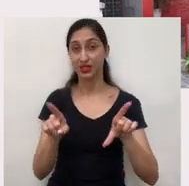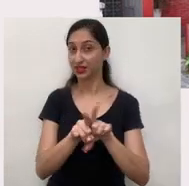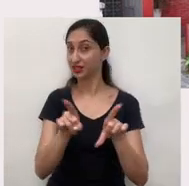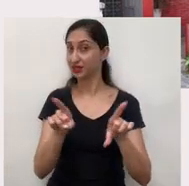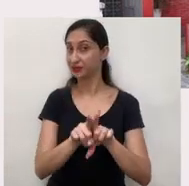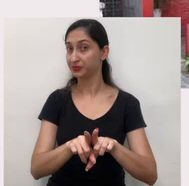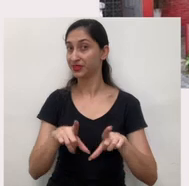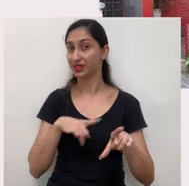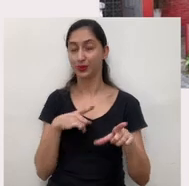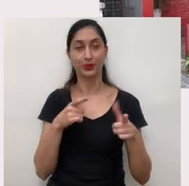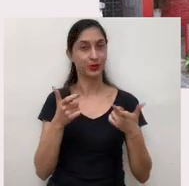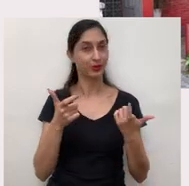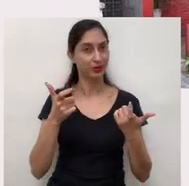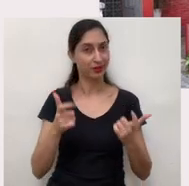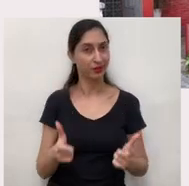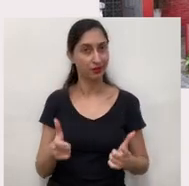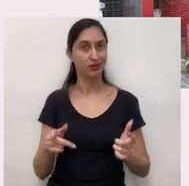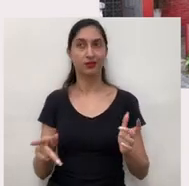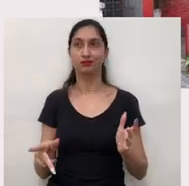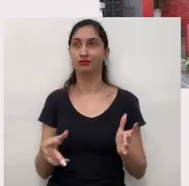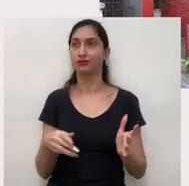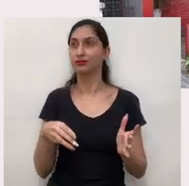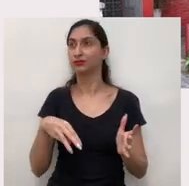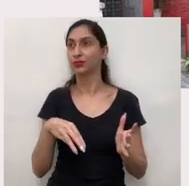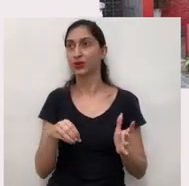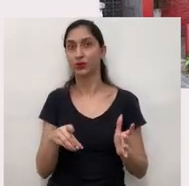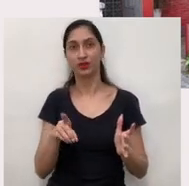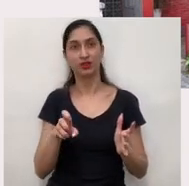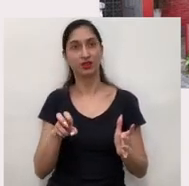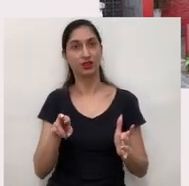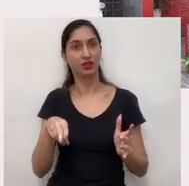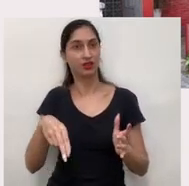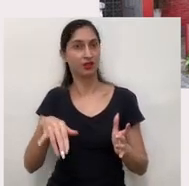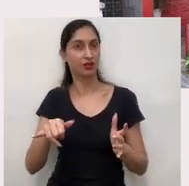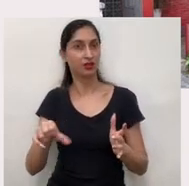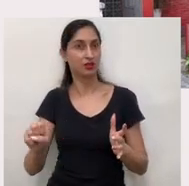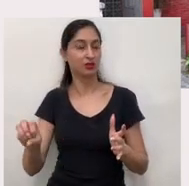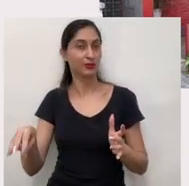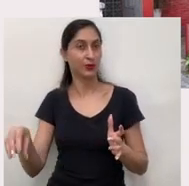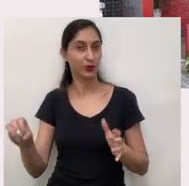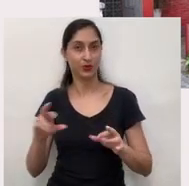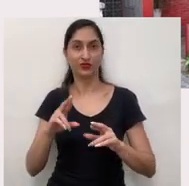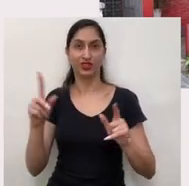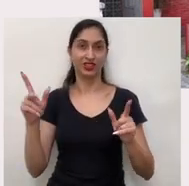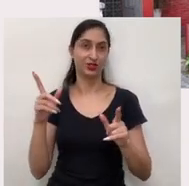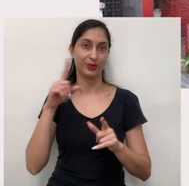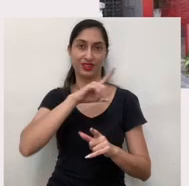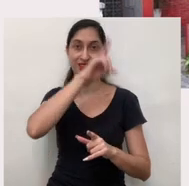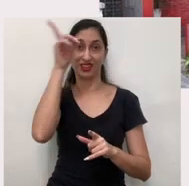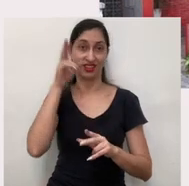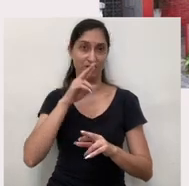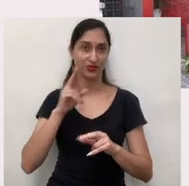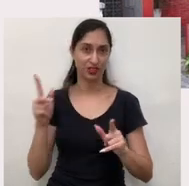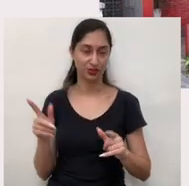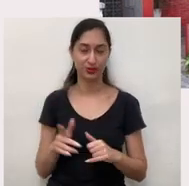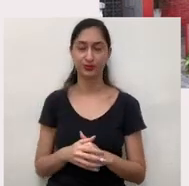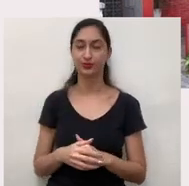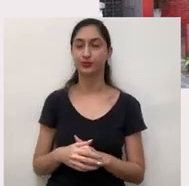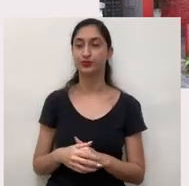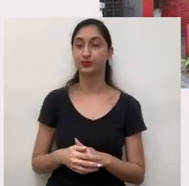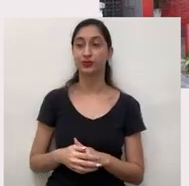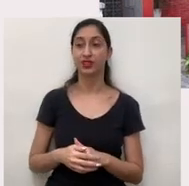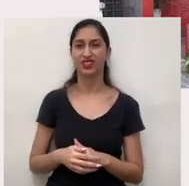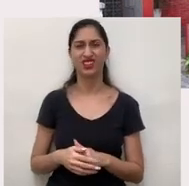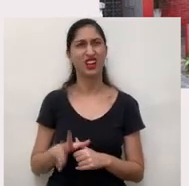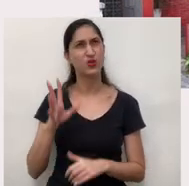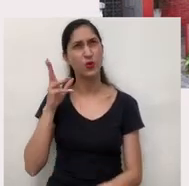um lugar para um outro modernismo, vamos dizer assim, né? Para uma outra ideia de modernismo, né? No ciclo,